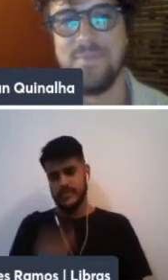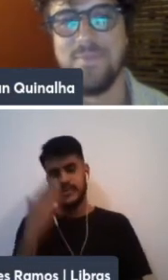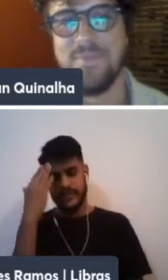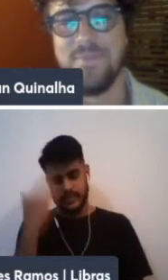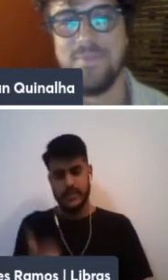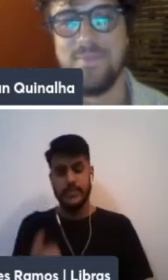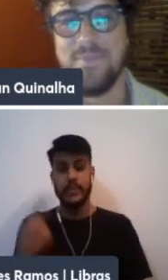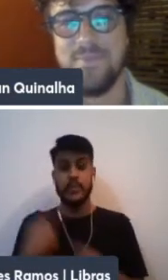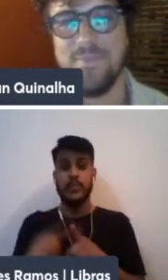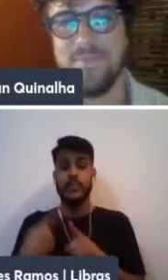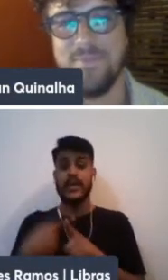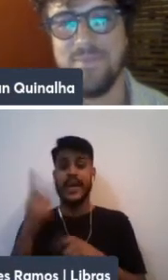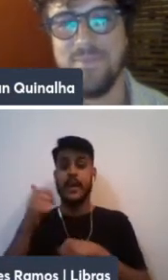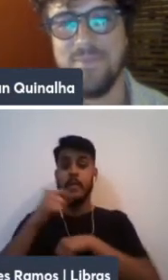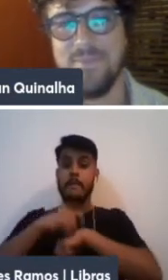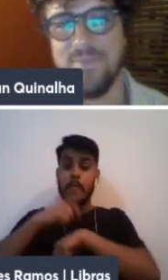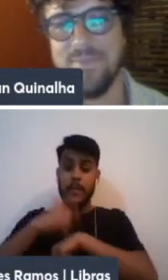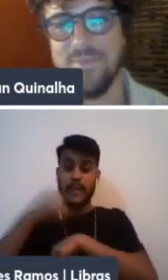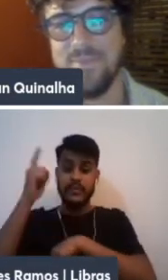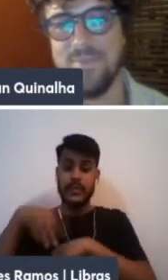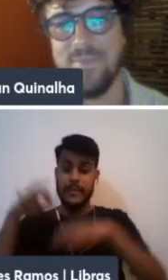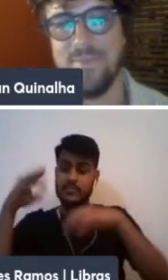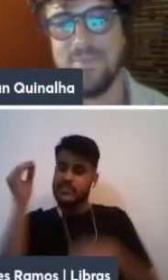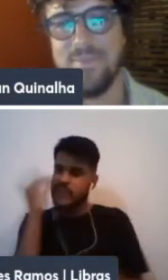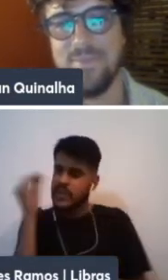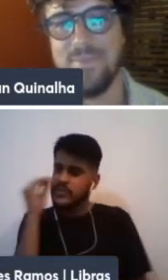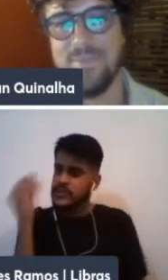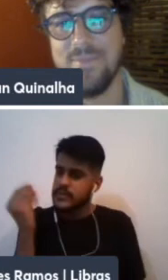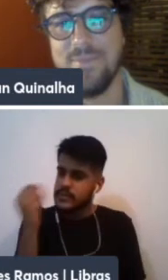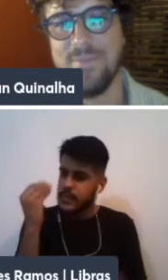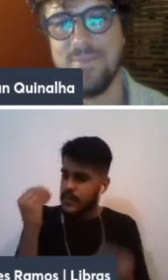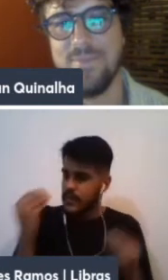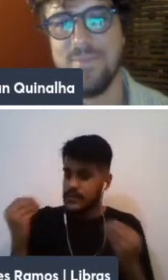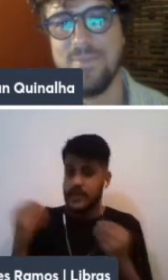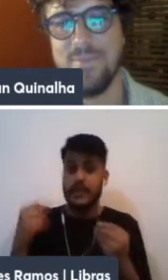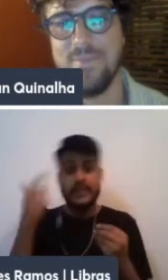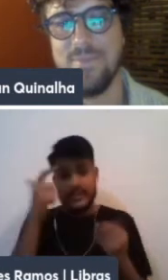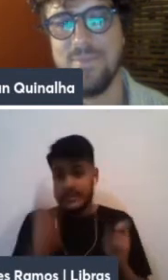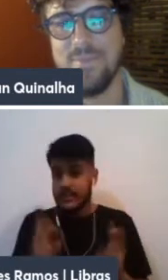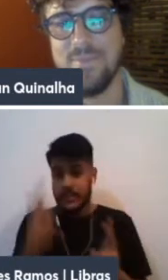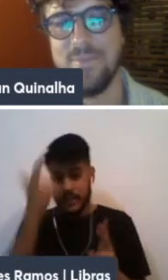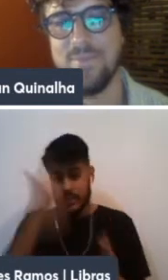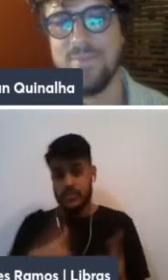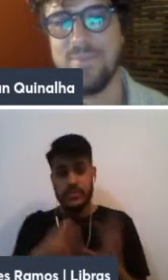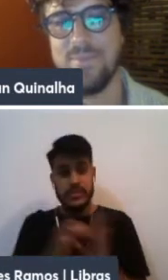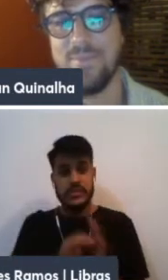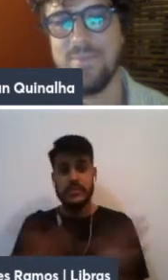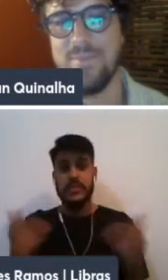experimental, nós estávamos sempre disponíveis e abertos, não é? Sempre